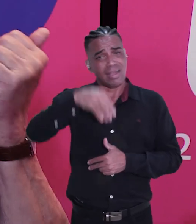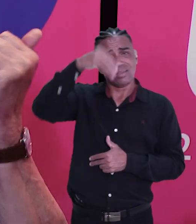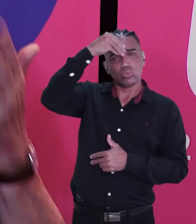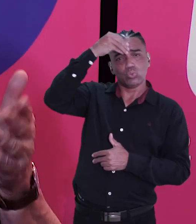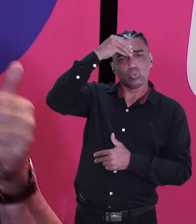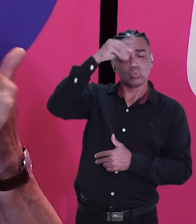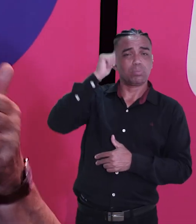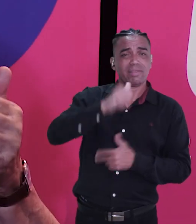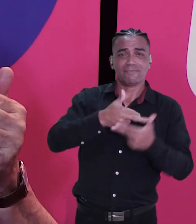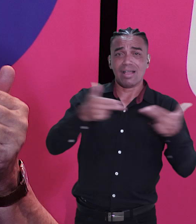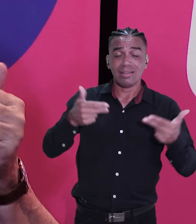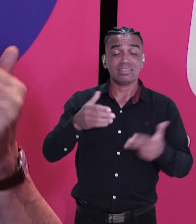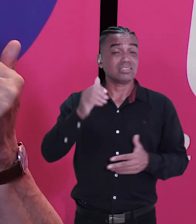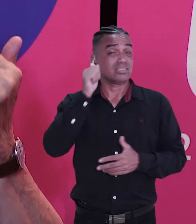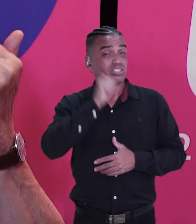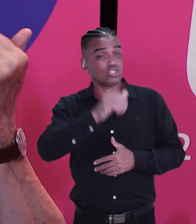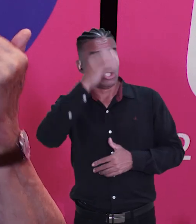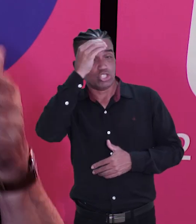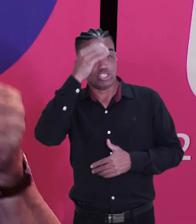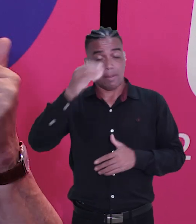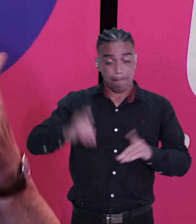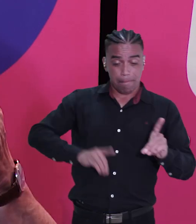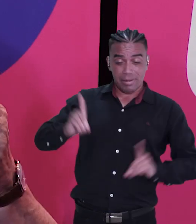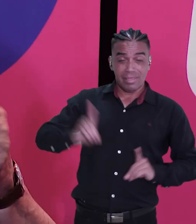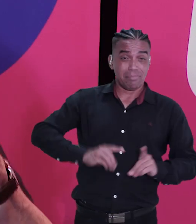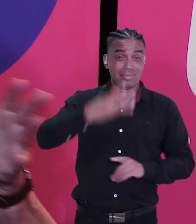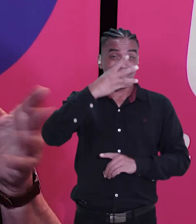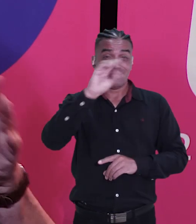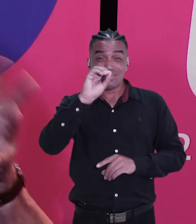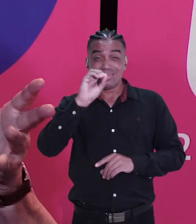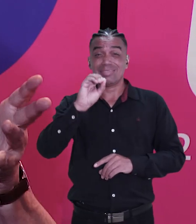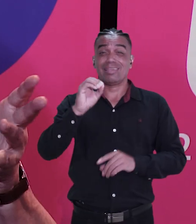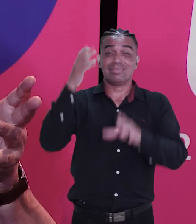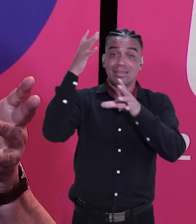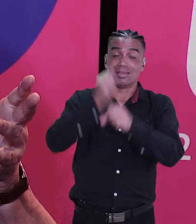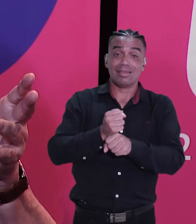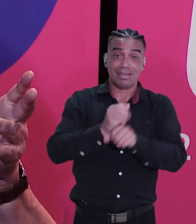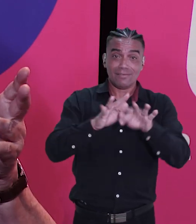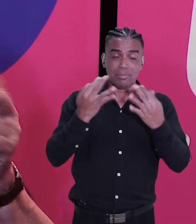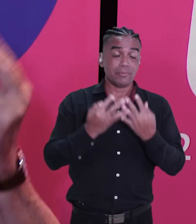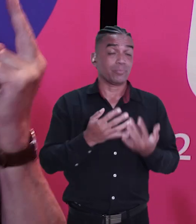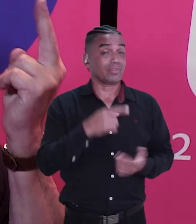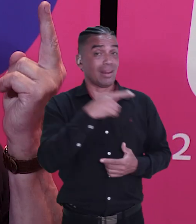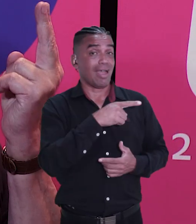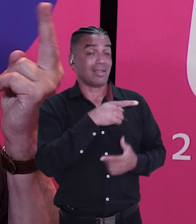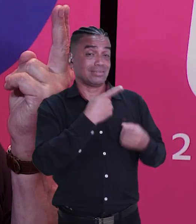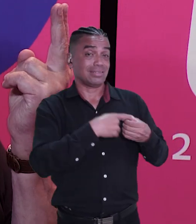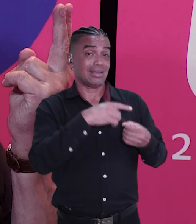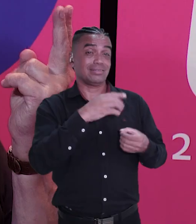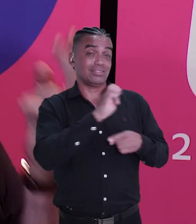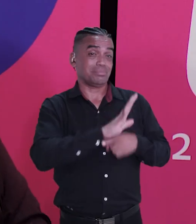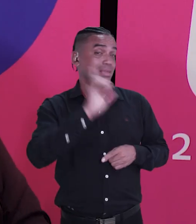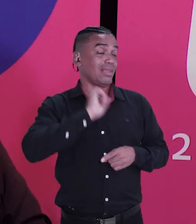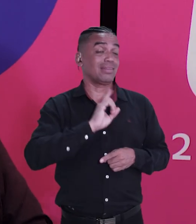Rio, sobrinhas e tudo mais, então o que eu tinha de tias e primos, eu tinha no Rio uns 30 parentes. Em Caratinga eu tinha 2, né? Meu pai e